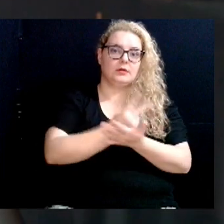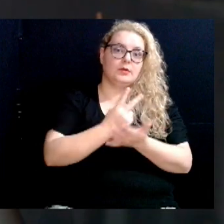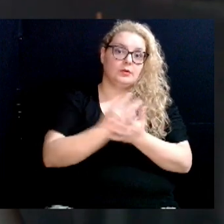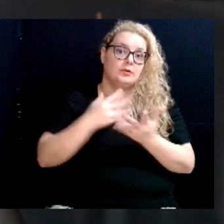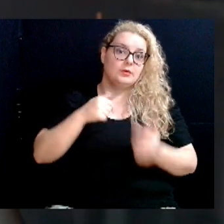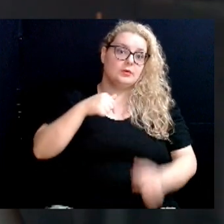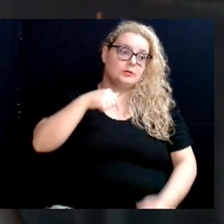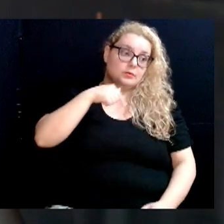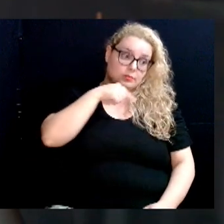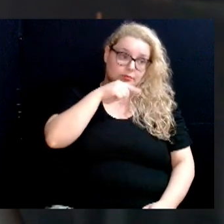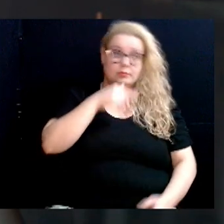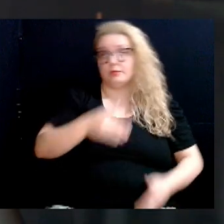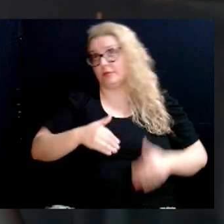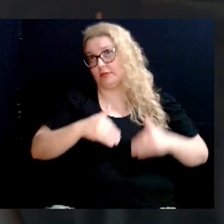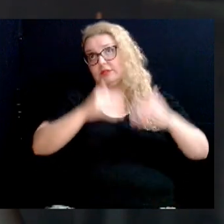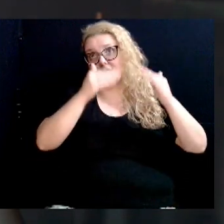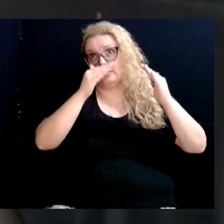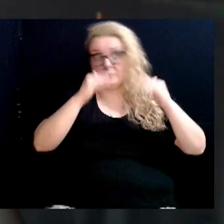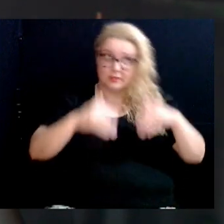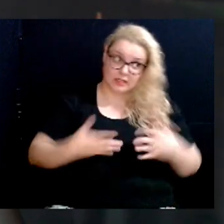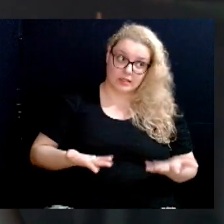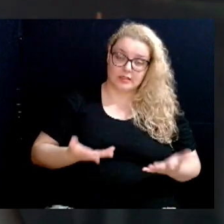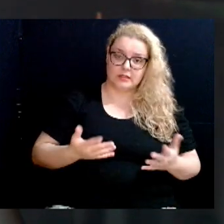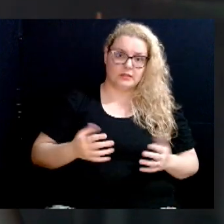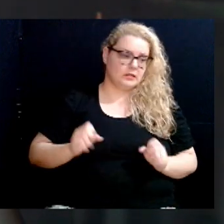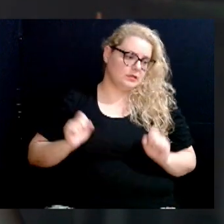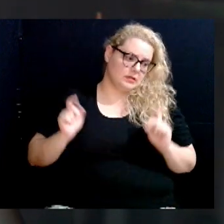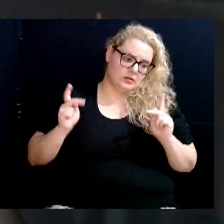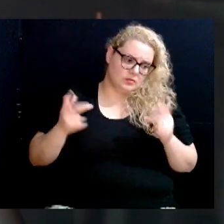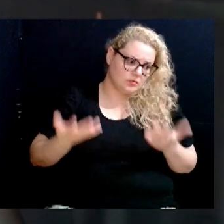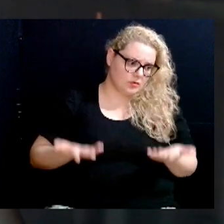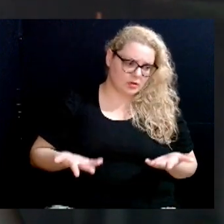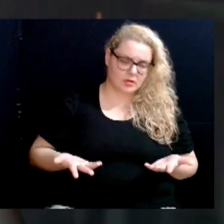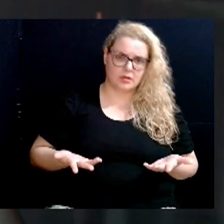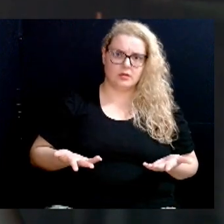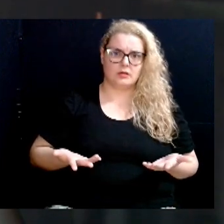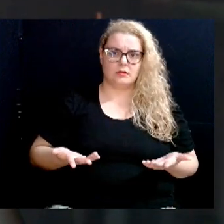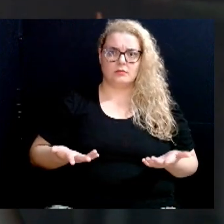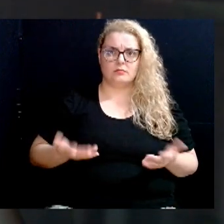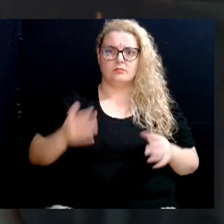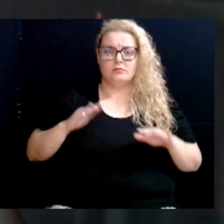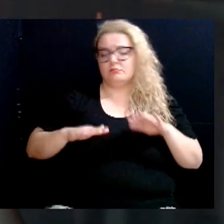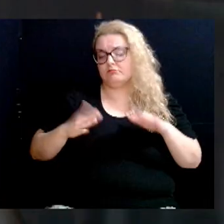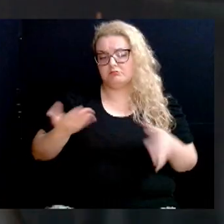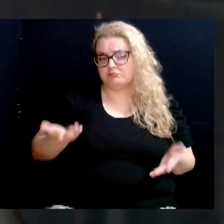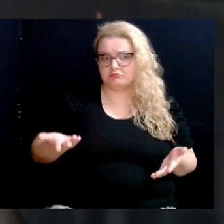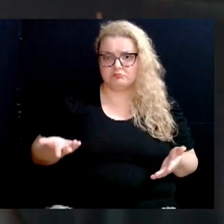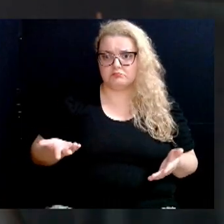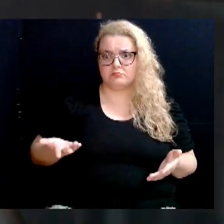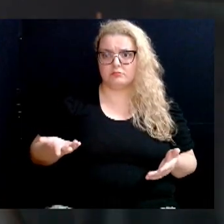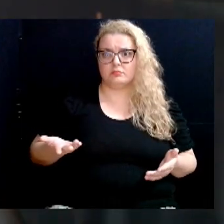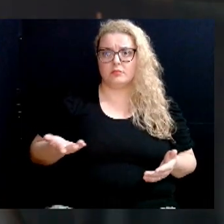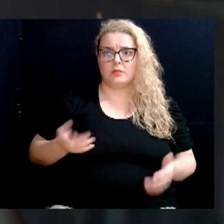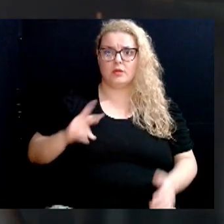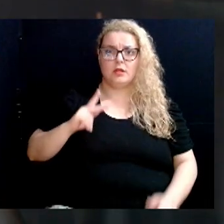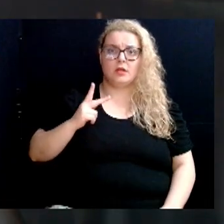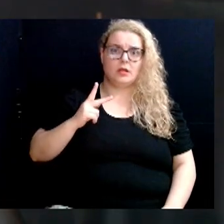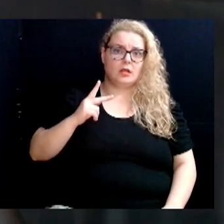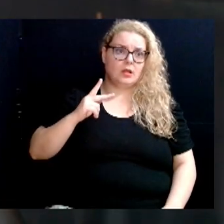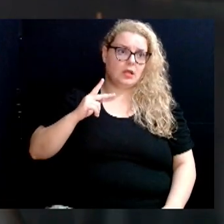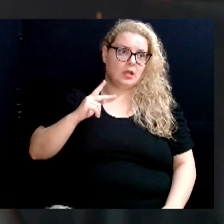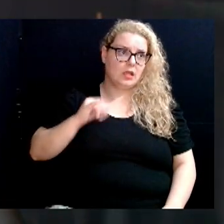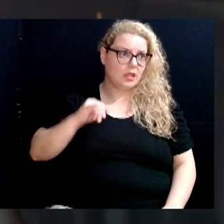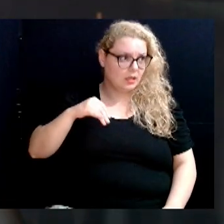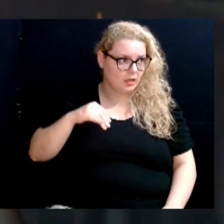tudo bem. Tá tudo bem você ter ali questões, às vezes, de impotência. A questão é quando existe